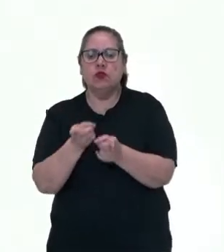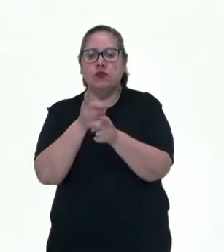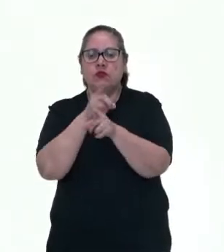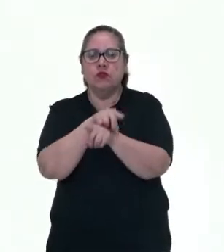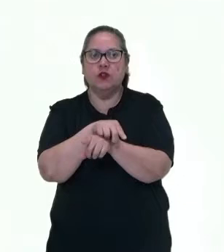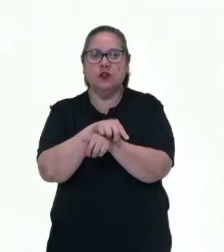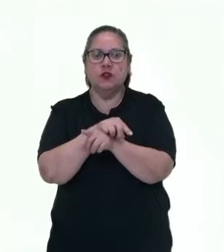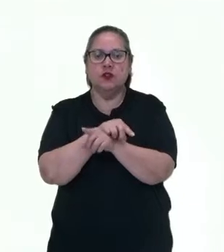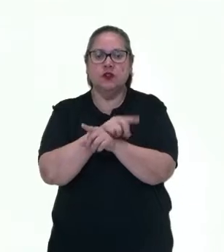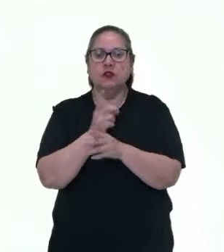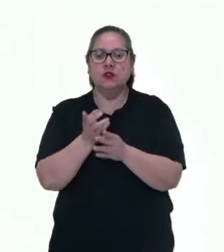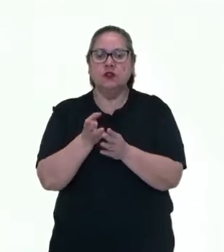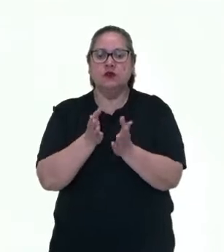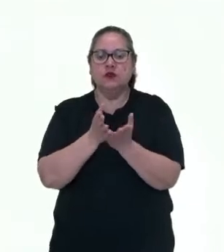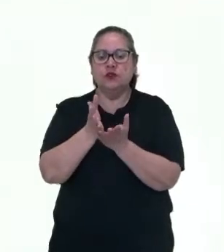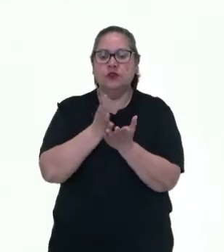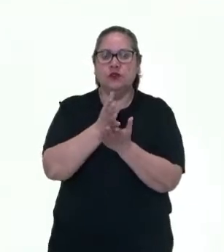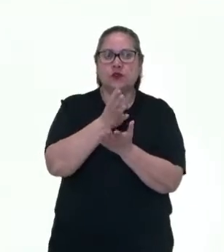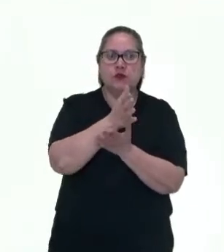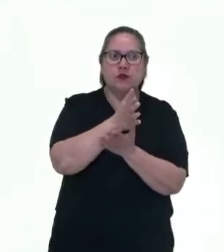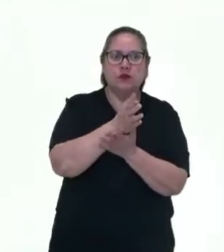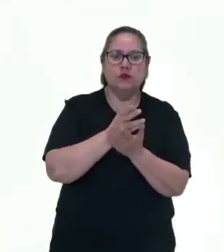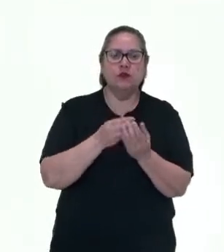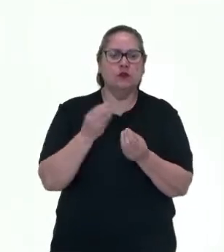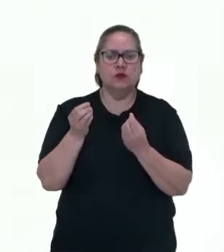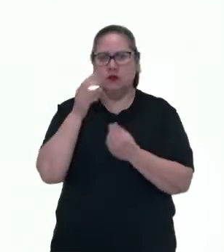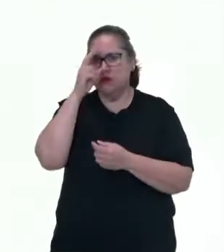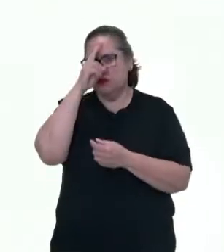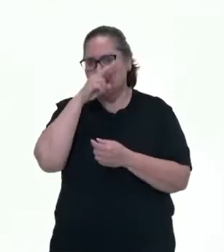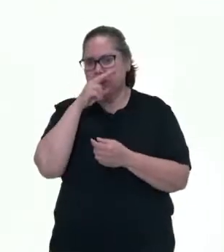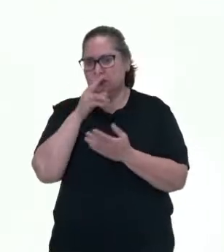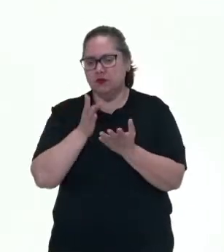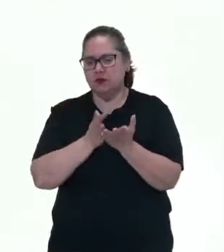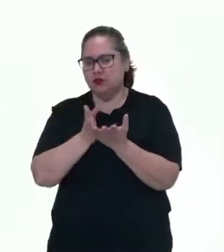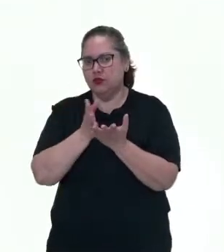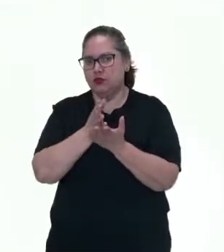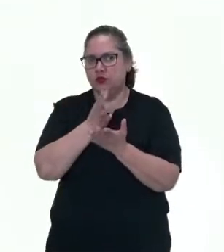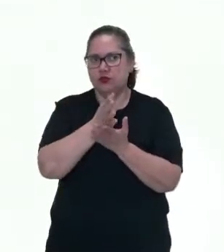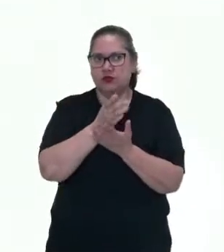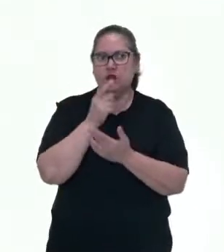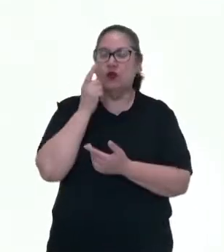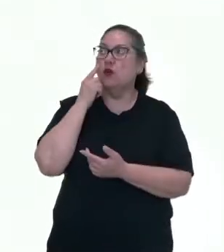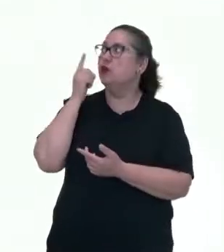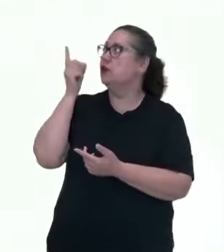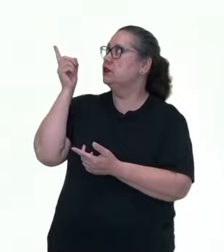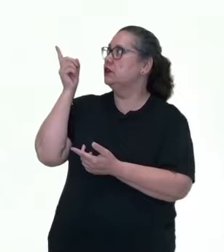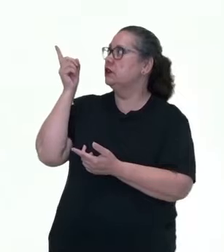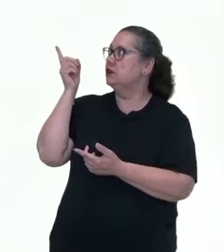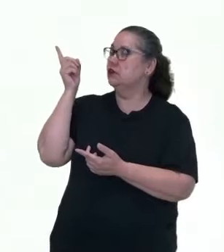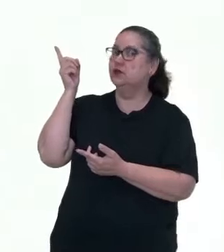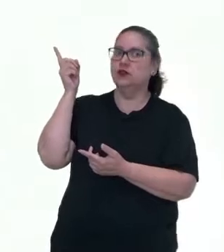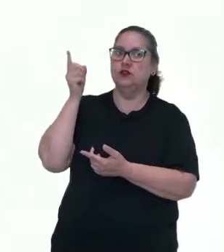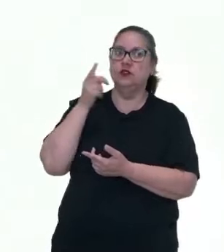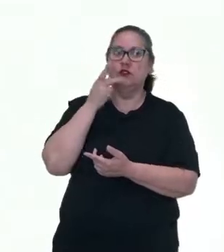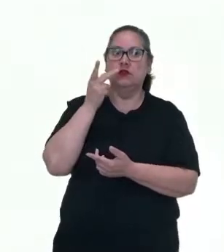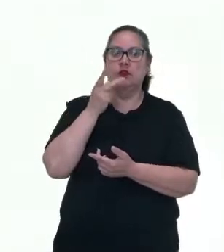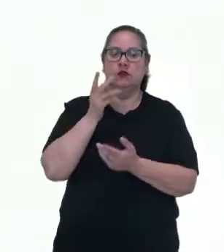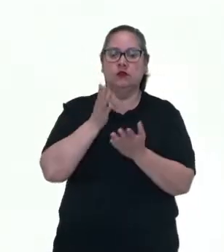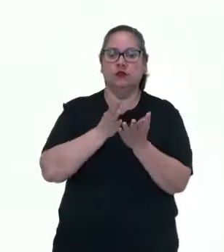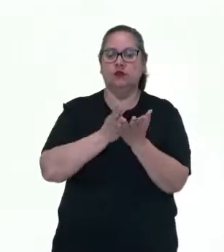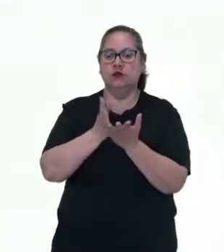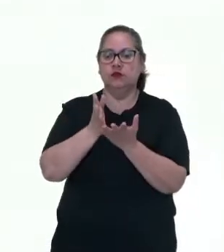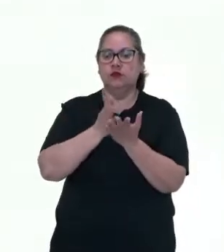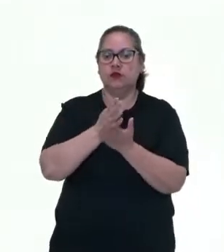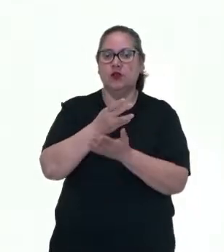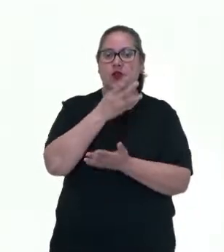inverso da propriedade distributiva. Lembram da propriedade distributiva? Ela é assim, ó, quando você distribui, ó,